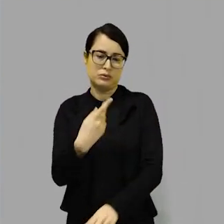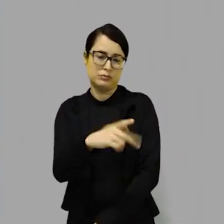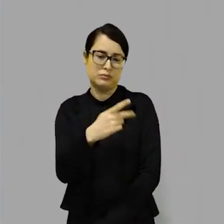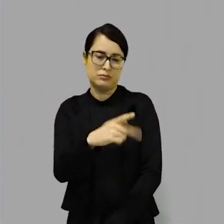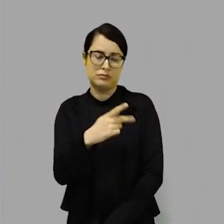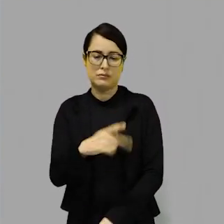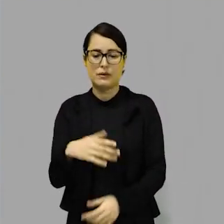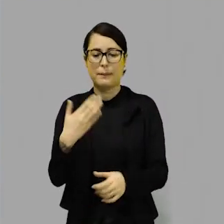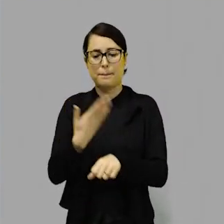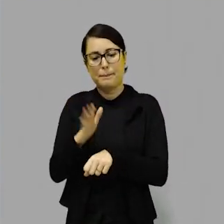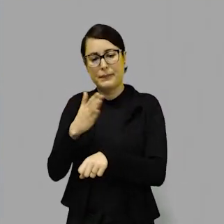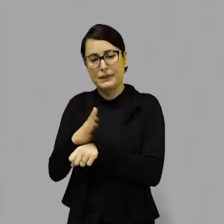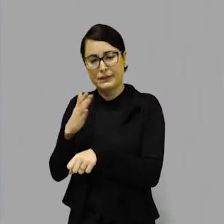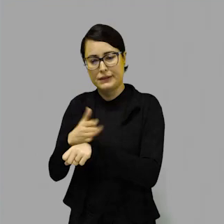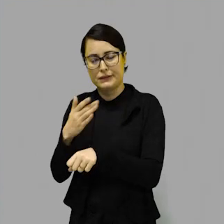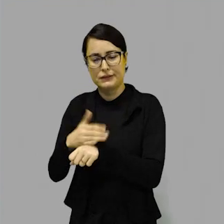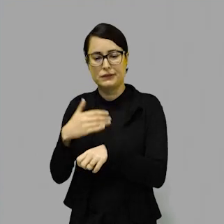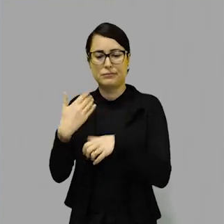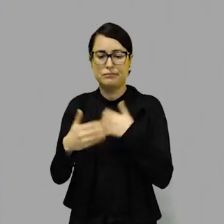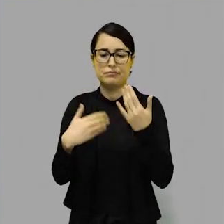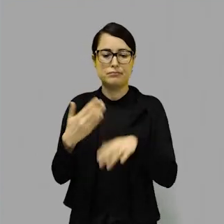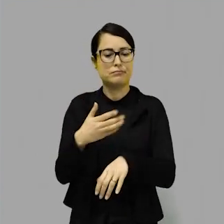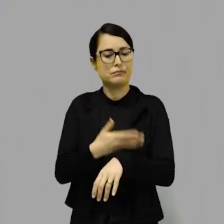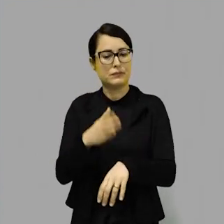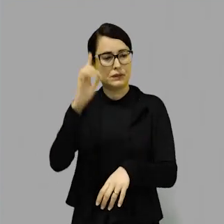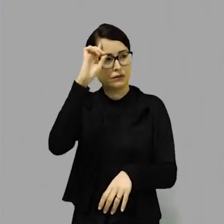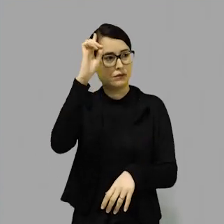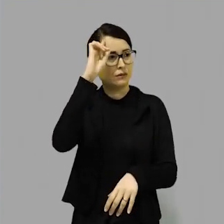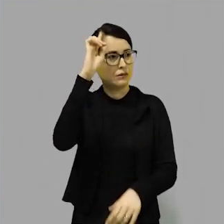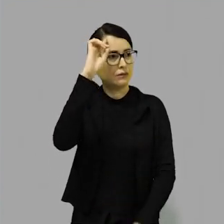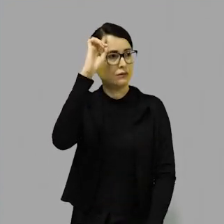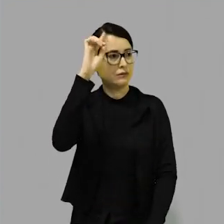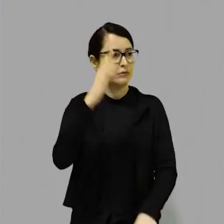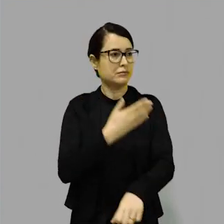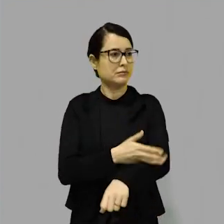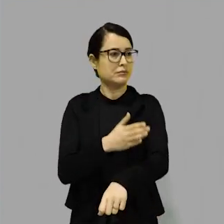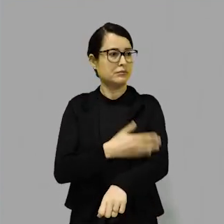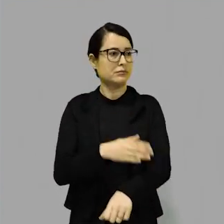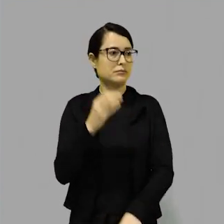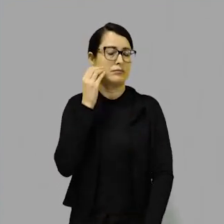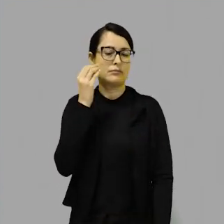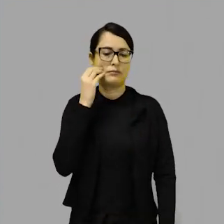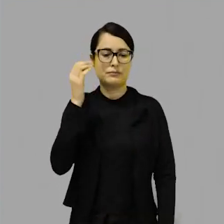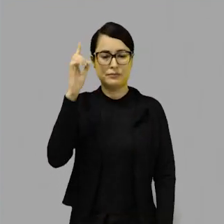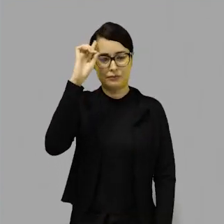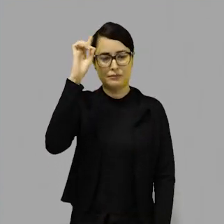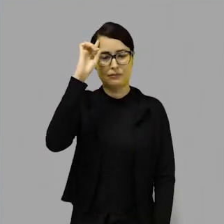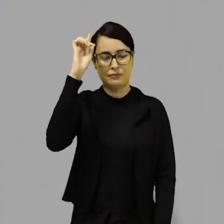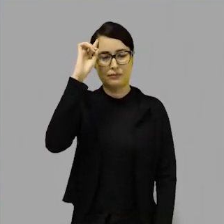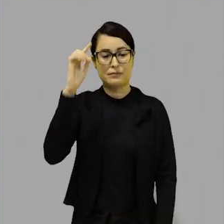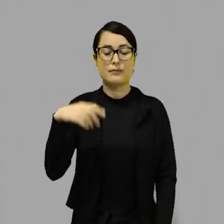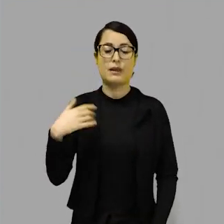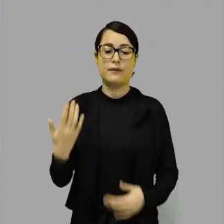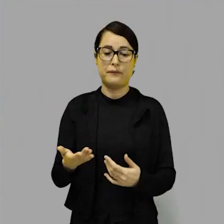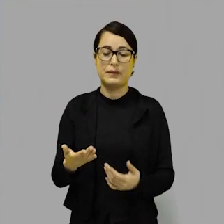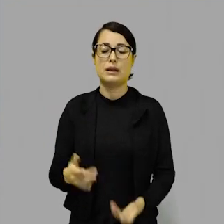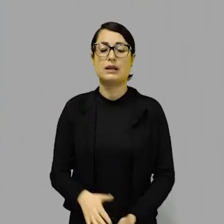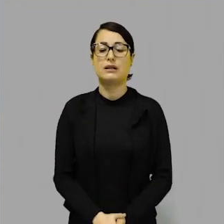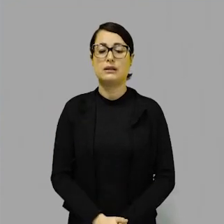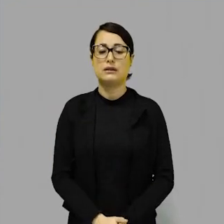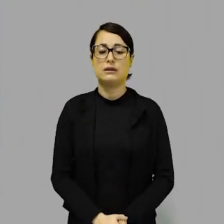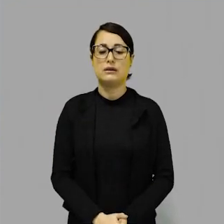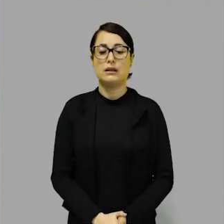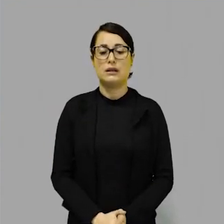De práticas que são recorrentes, que são cotidianas, ok? Então essa ideia de hábitos, na visão do Bourdieu, ela é